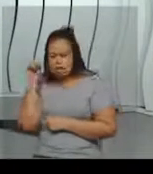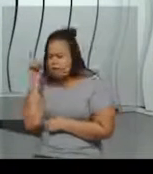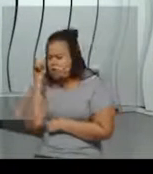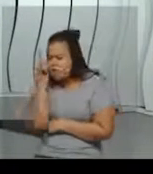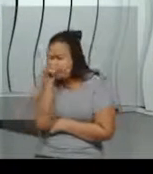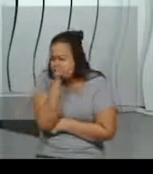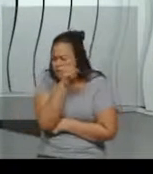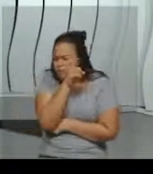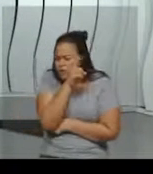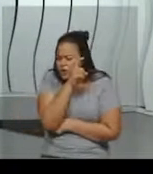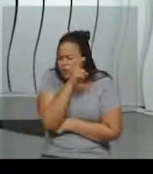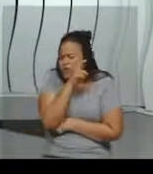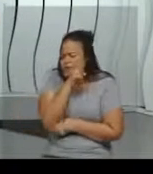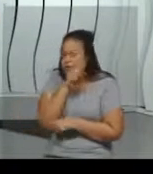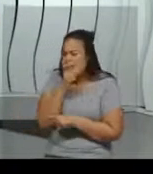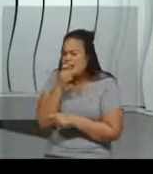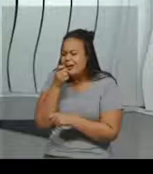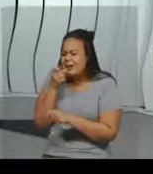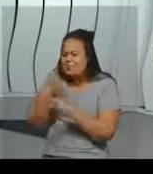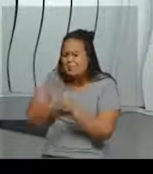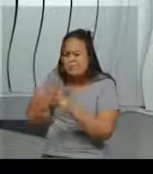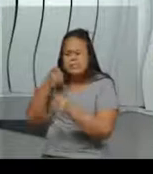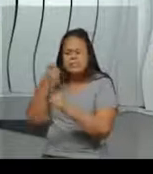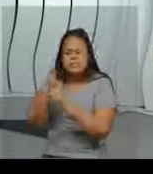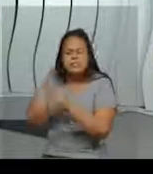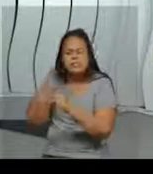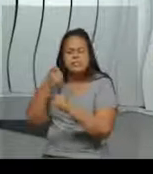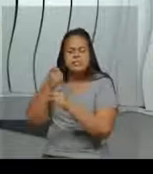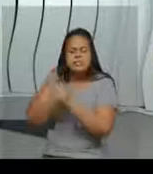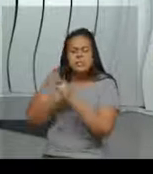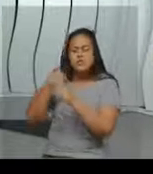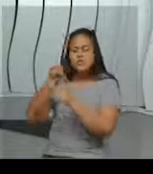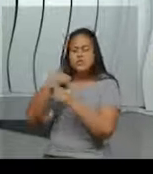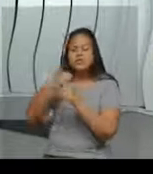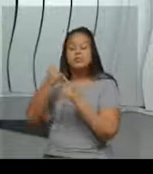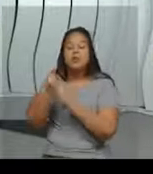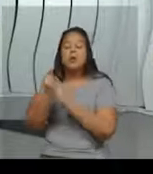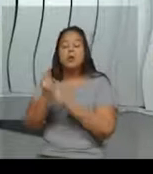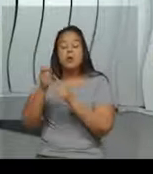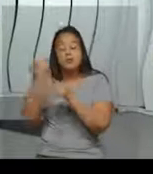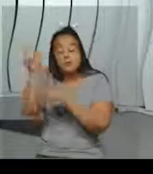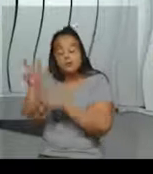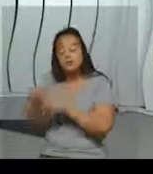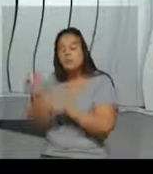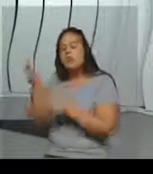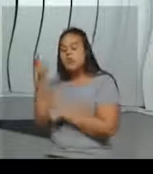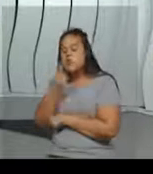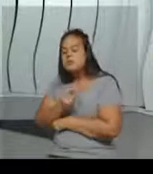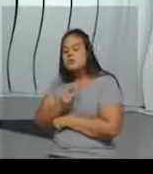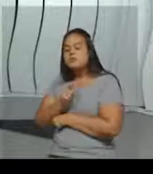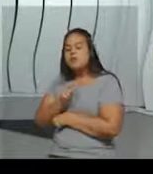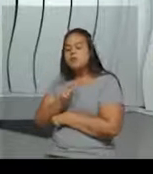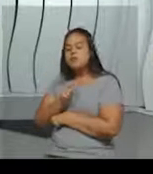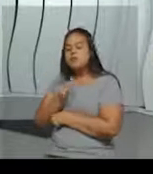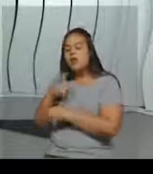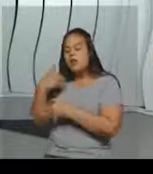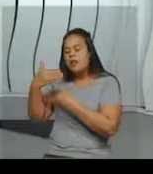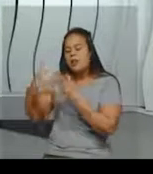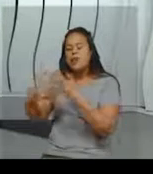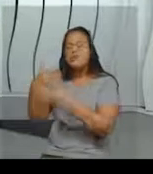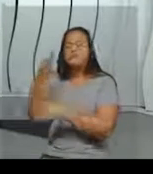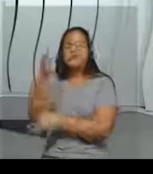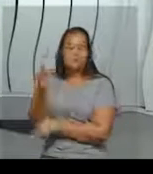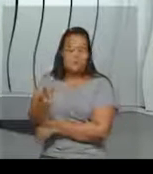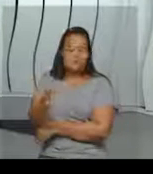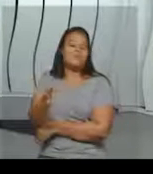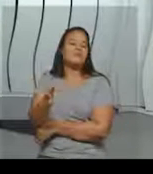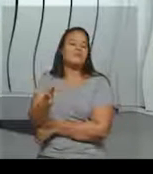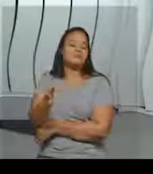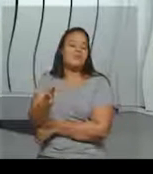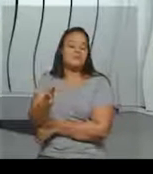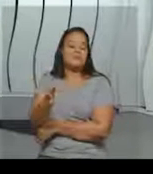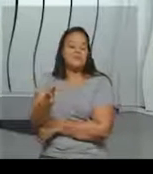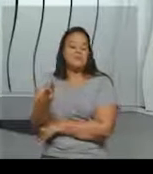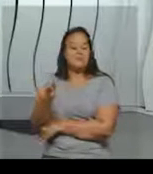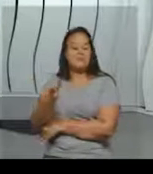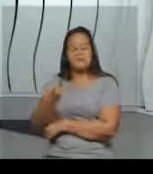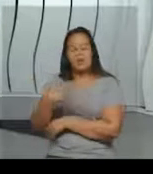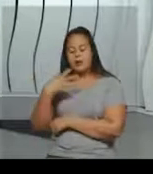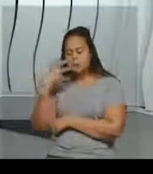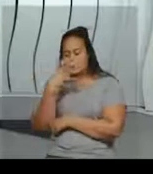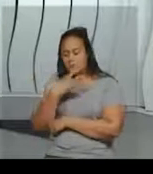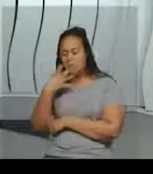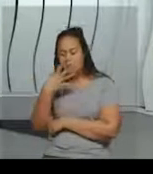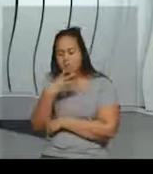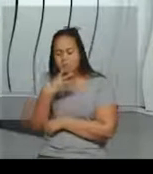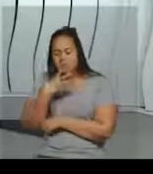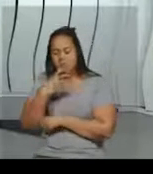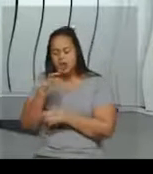as pessoas possam construir um outro futuro. E o que é mais interessante dessa música é que ele diz que a gente não vai ficar